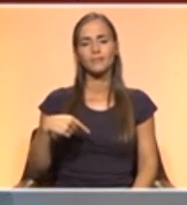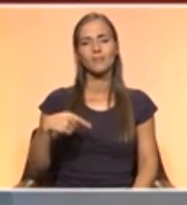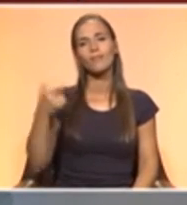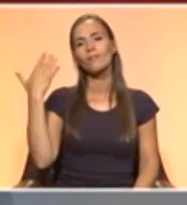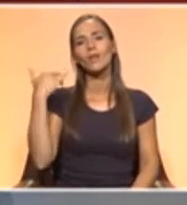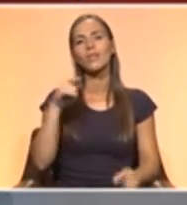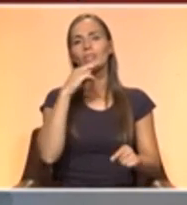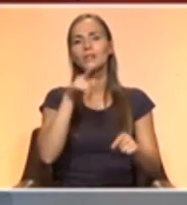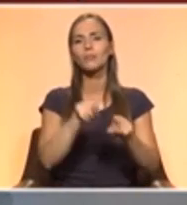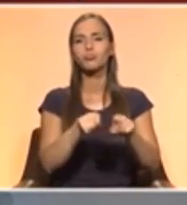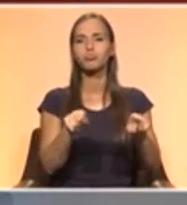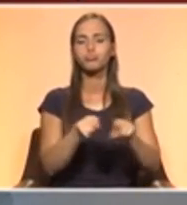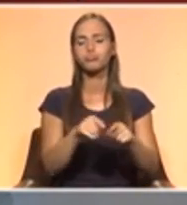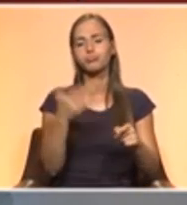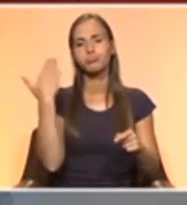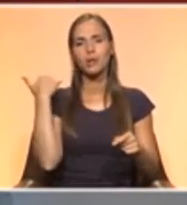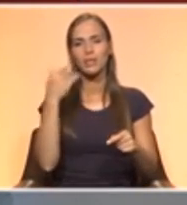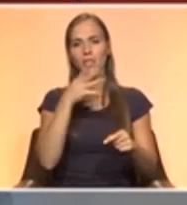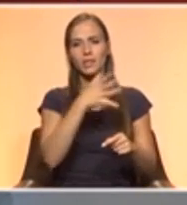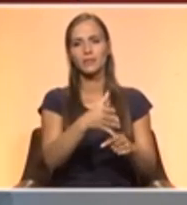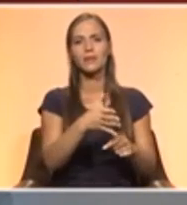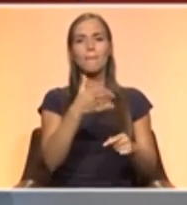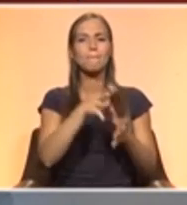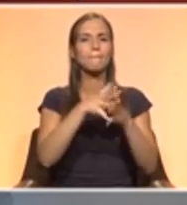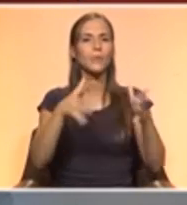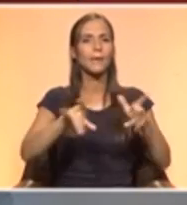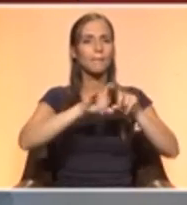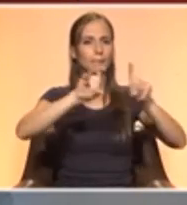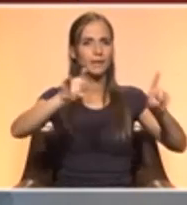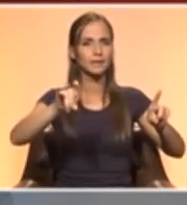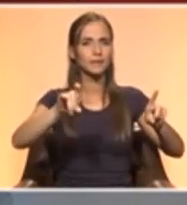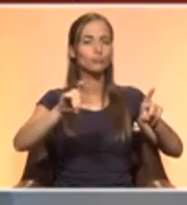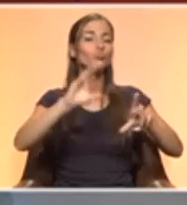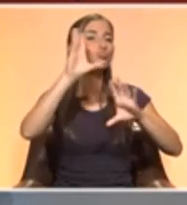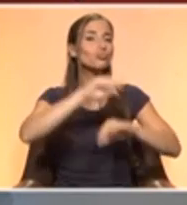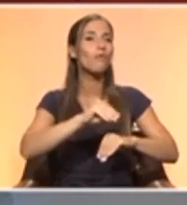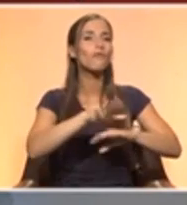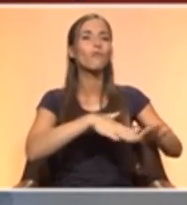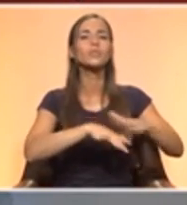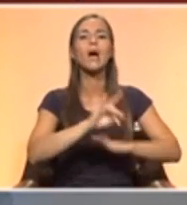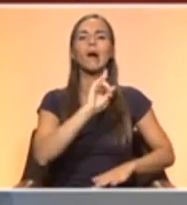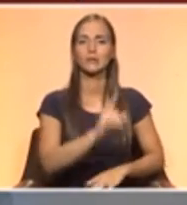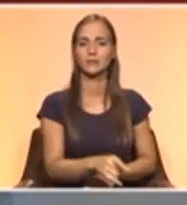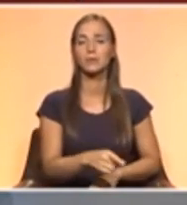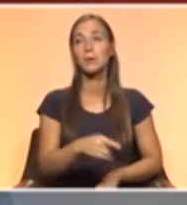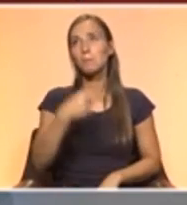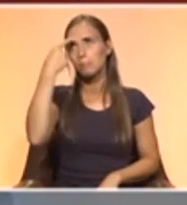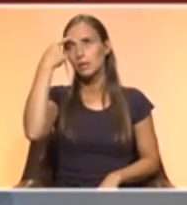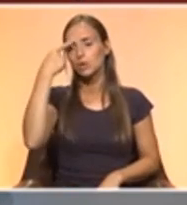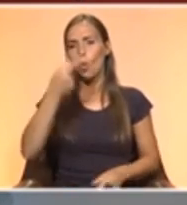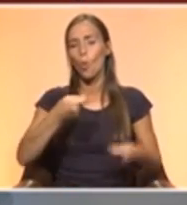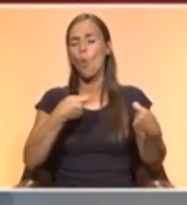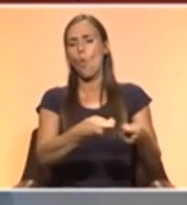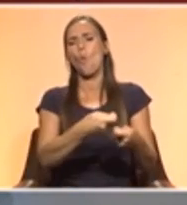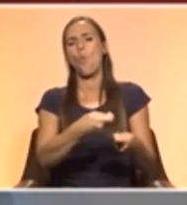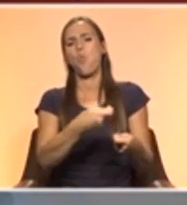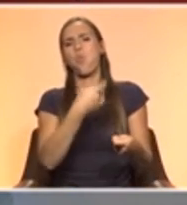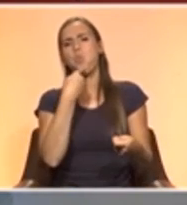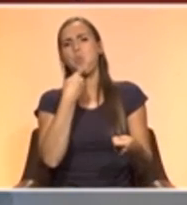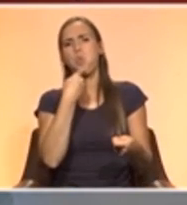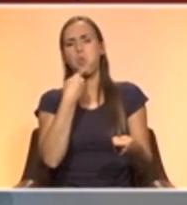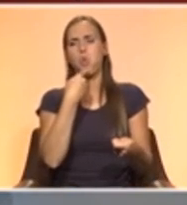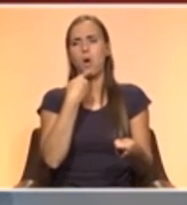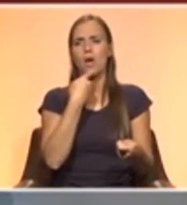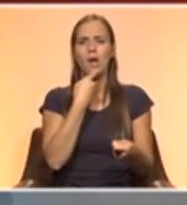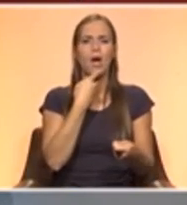empresas o digital é importante na maioria dos casos não tem não sabem o que é que tem de fazer ou pensam que tem que investir muito dinheiro ou não sabem qual é o caminho não